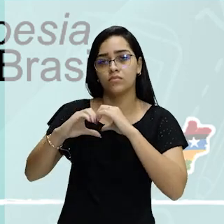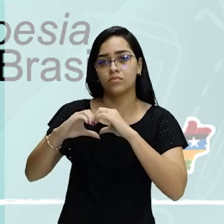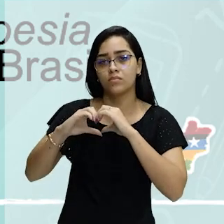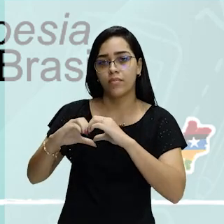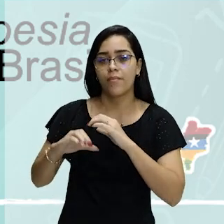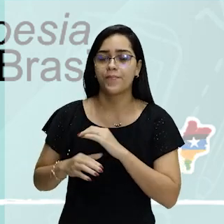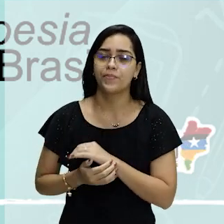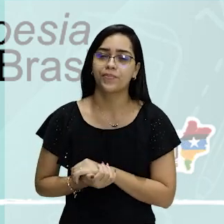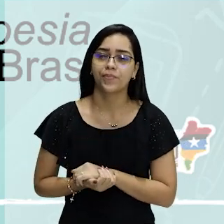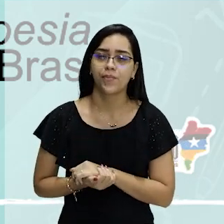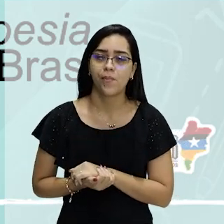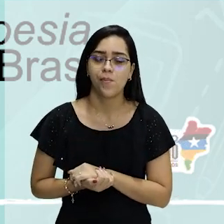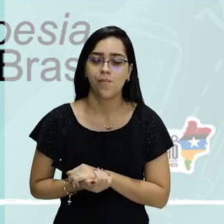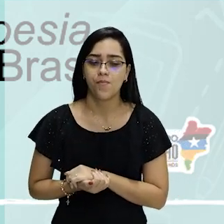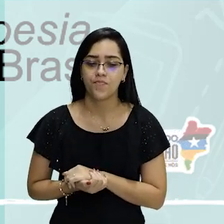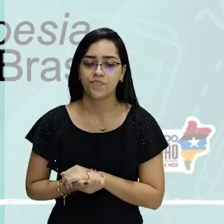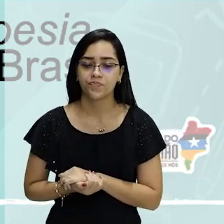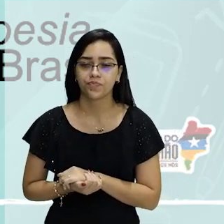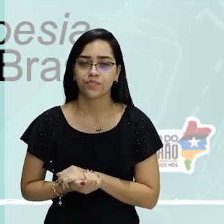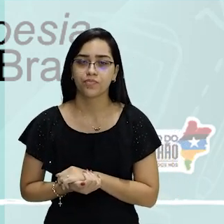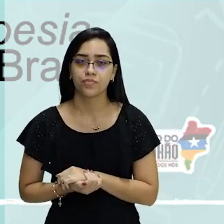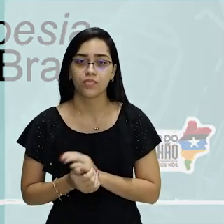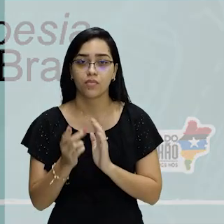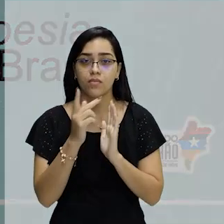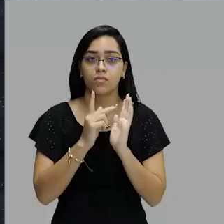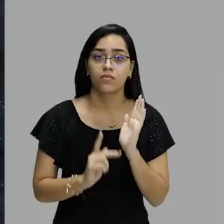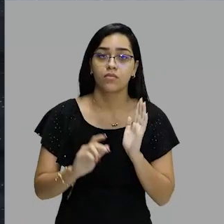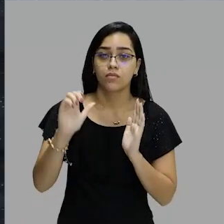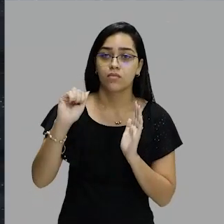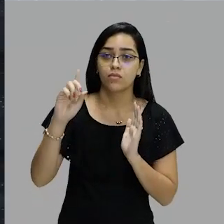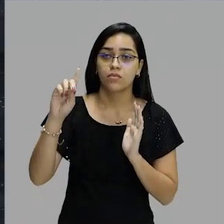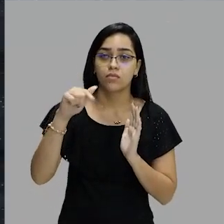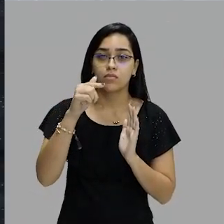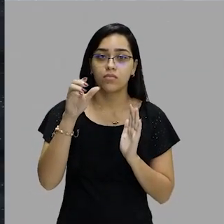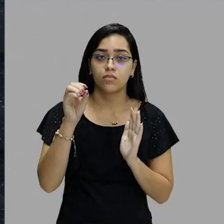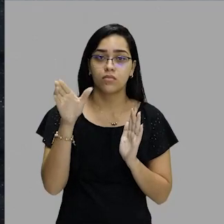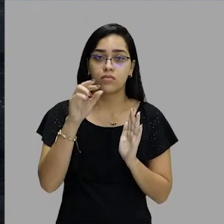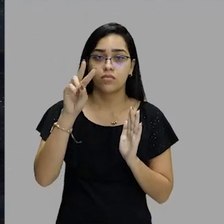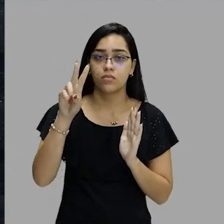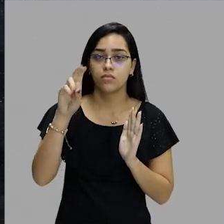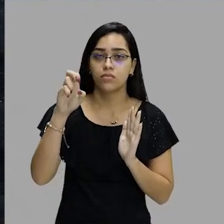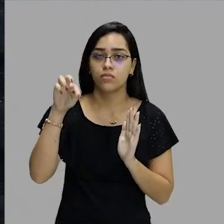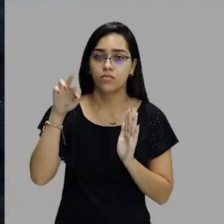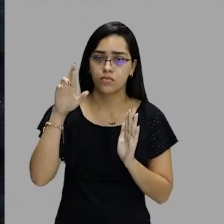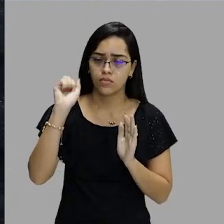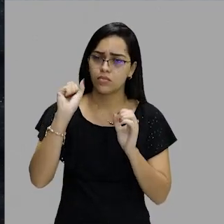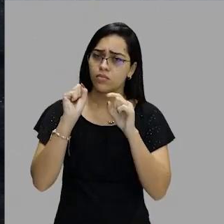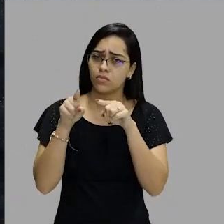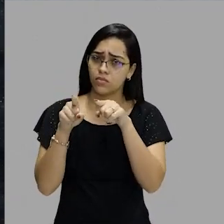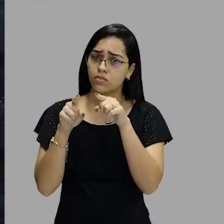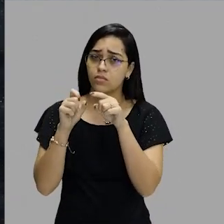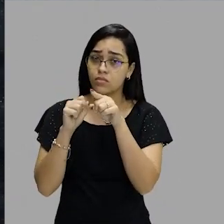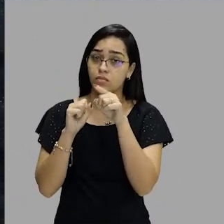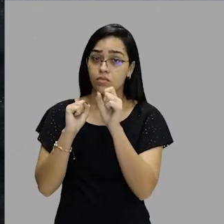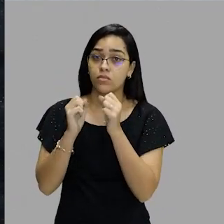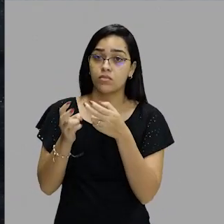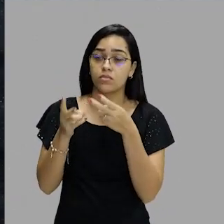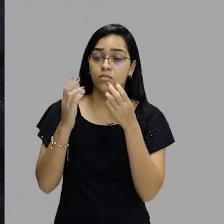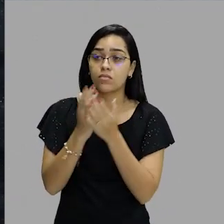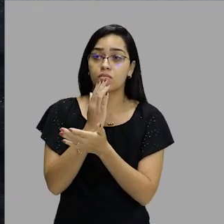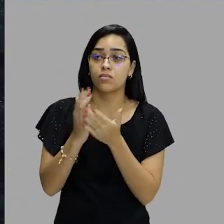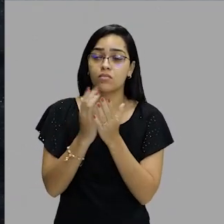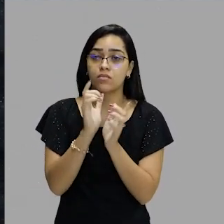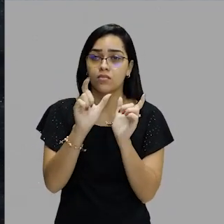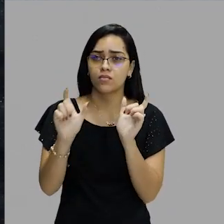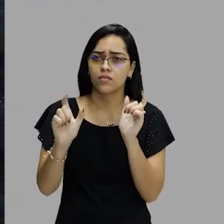o coração. Esse poema é de Adão Ventura. Você pode observar de início que eu coloquei algumas